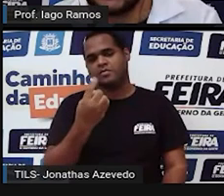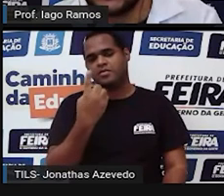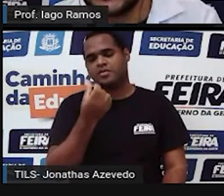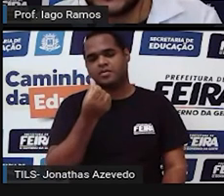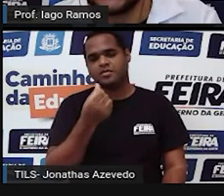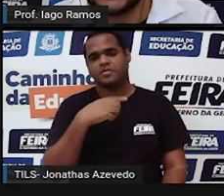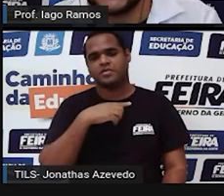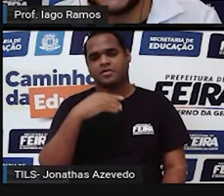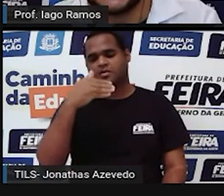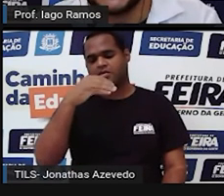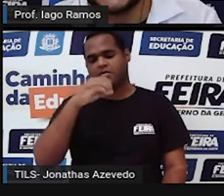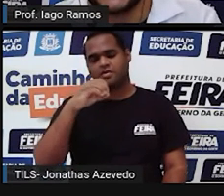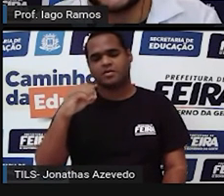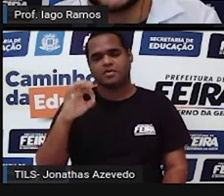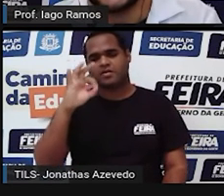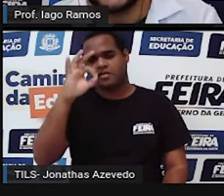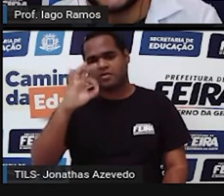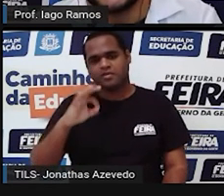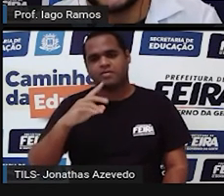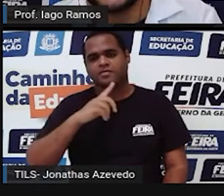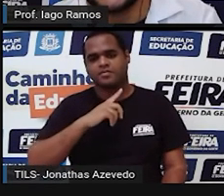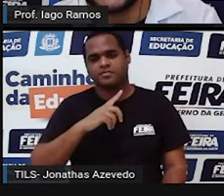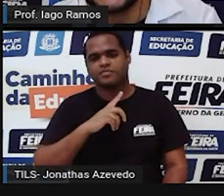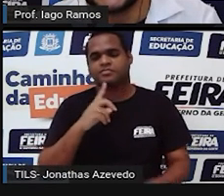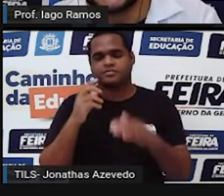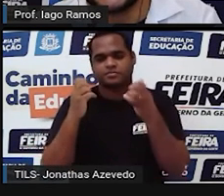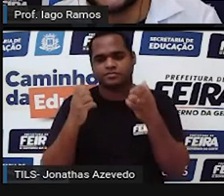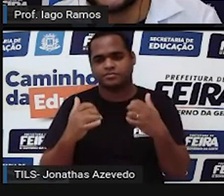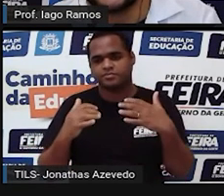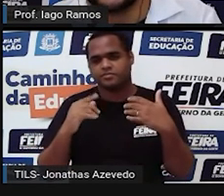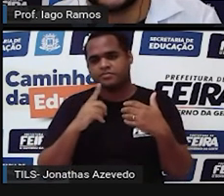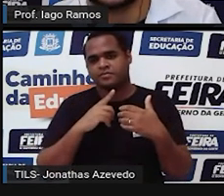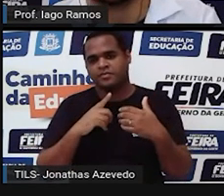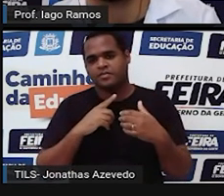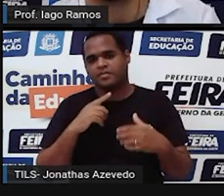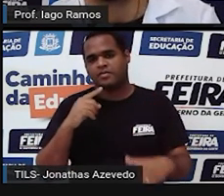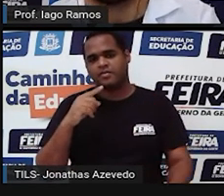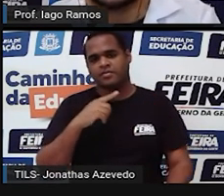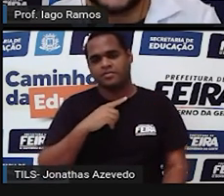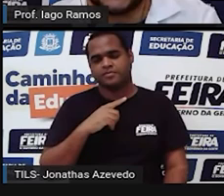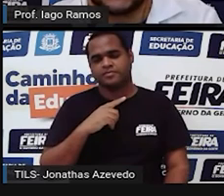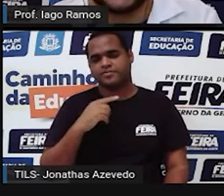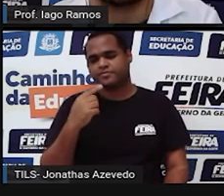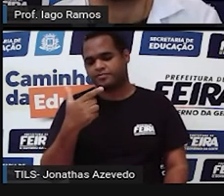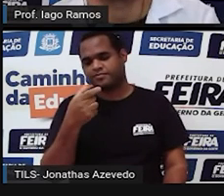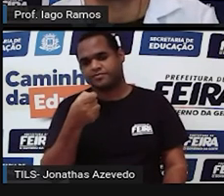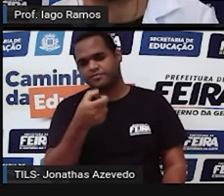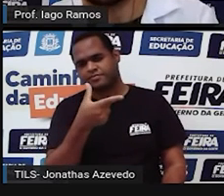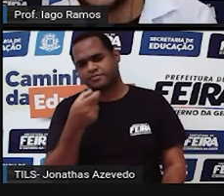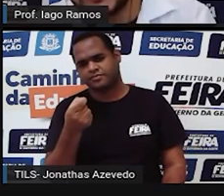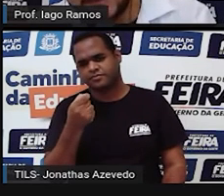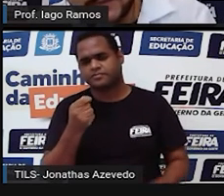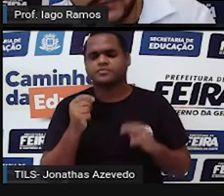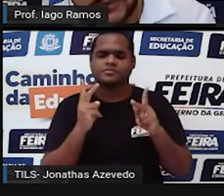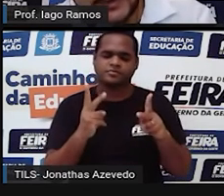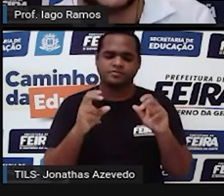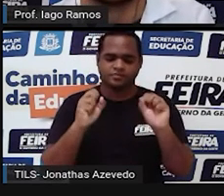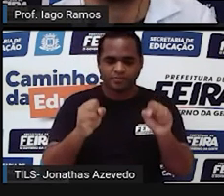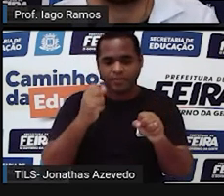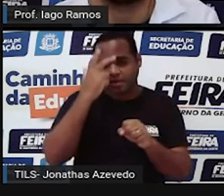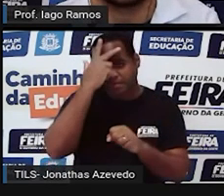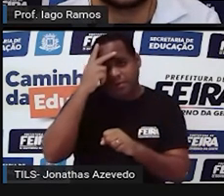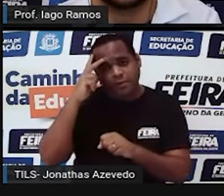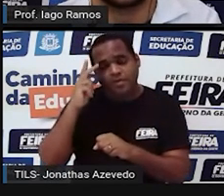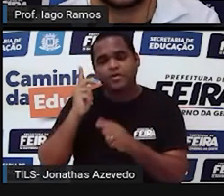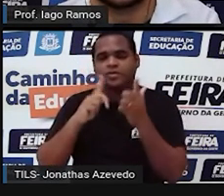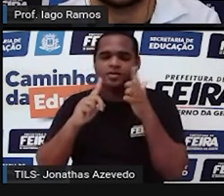a 100% no ano de 2017, e de 2017 até 2020, continuam todas as pessoas da